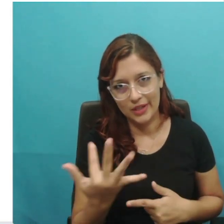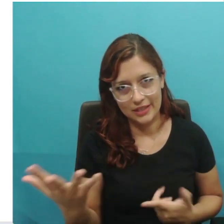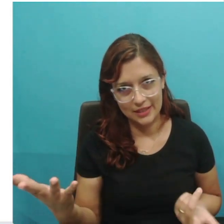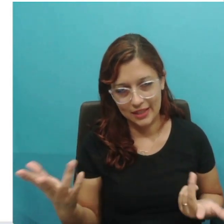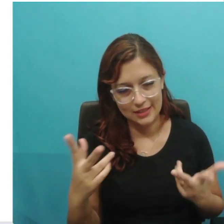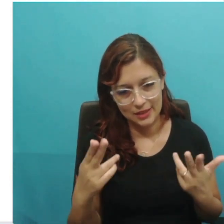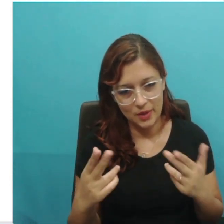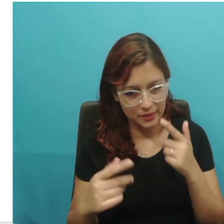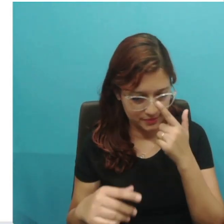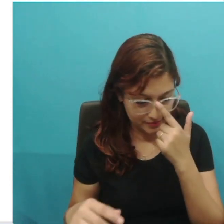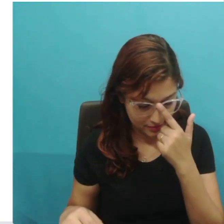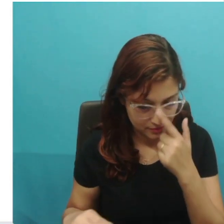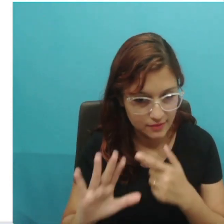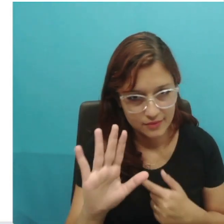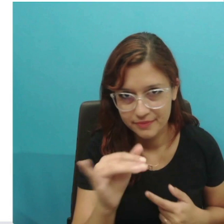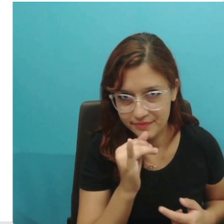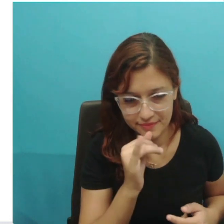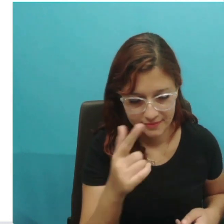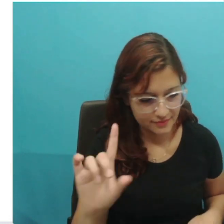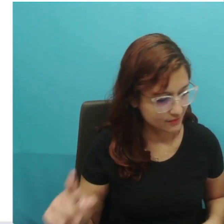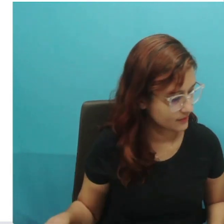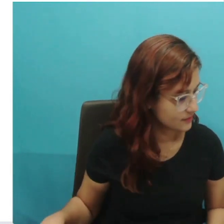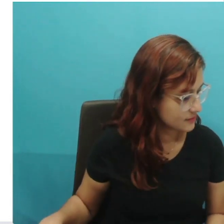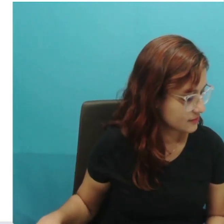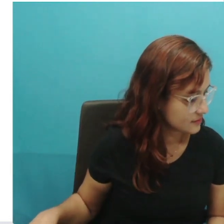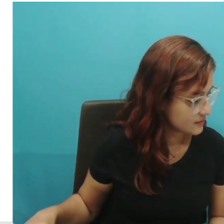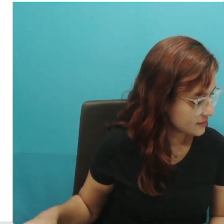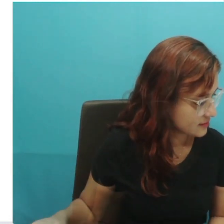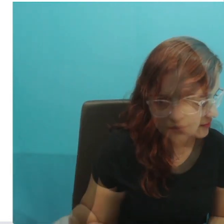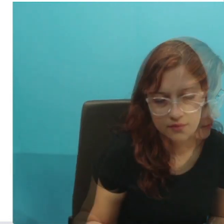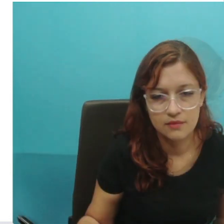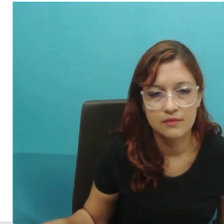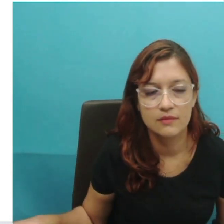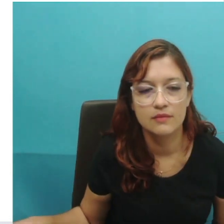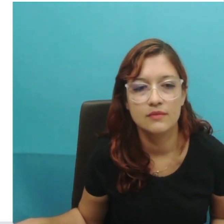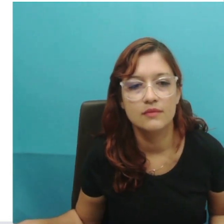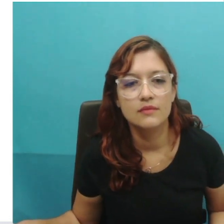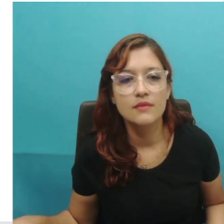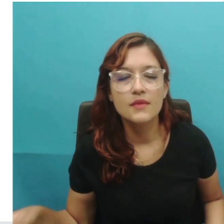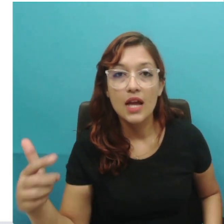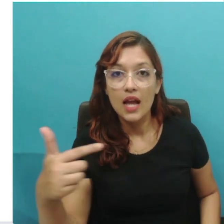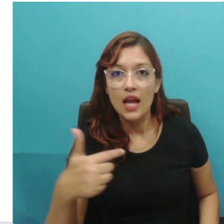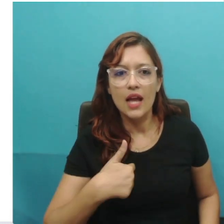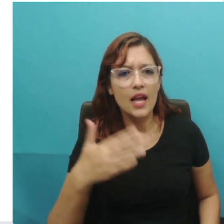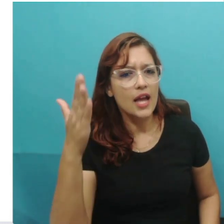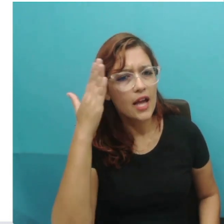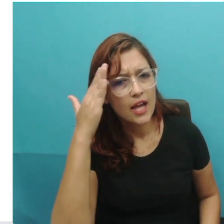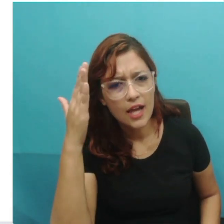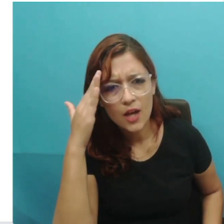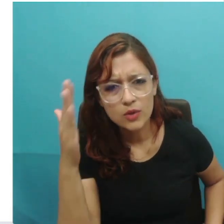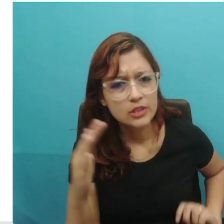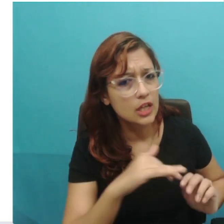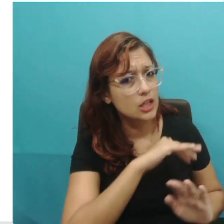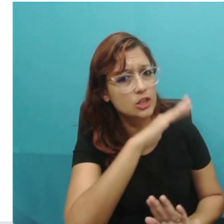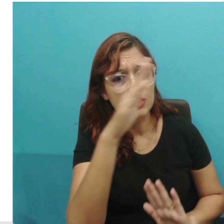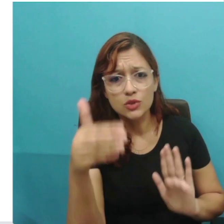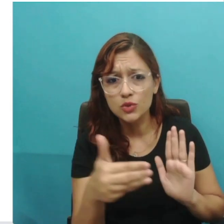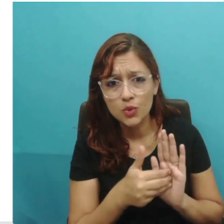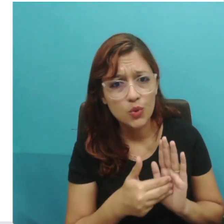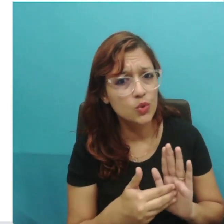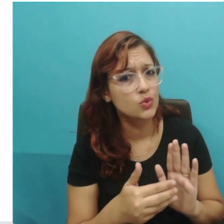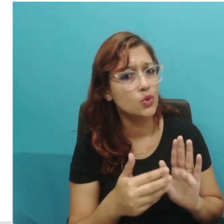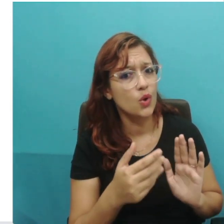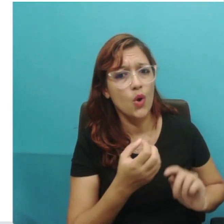O sentido tem a ver com quantidade. Outro exemplo. Eu